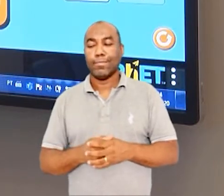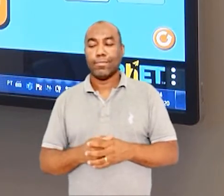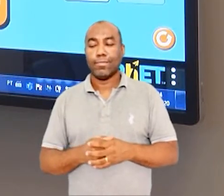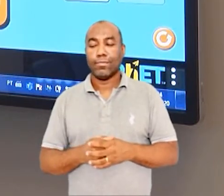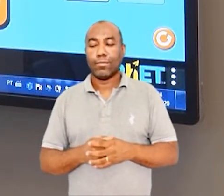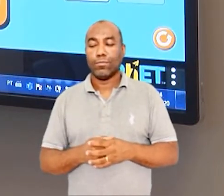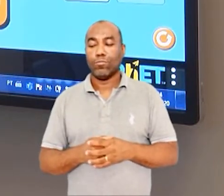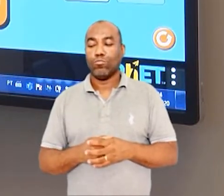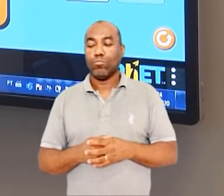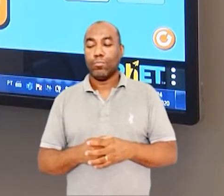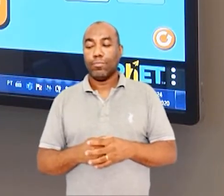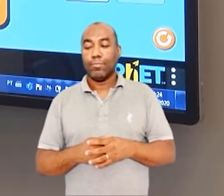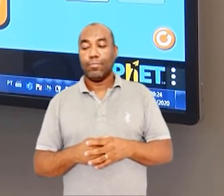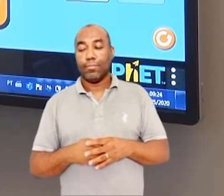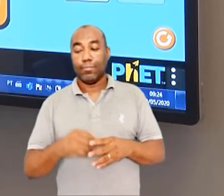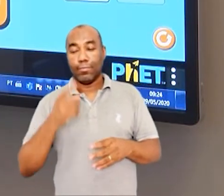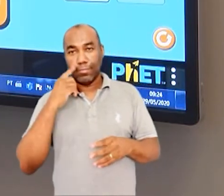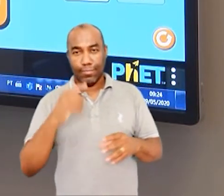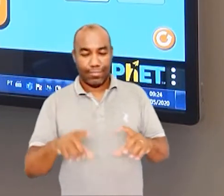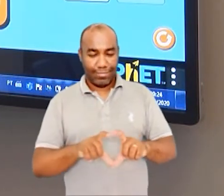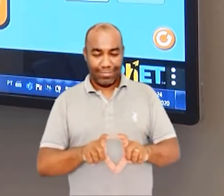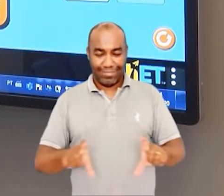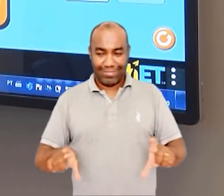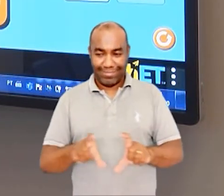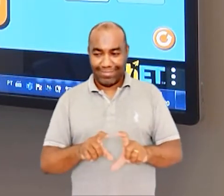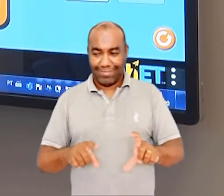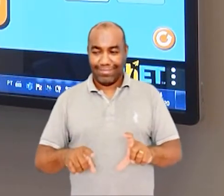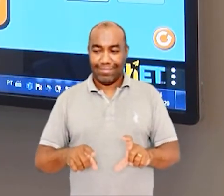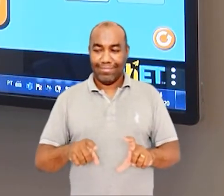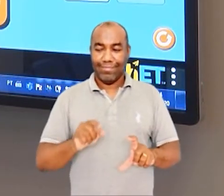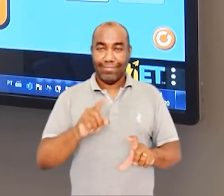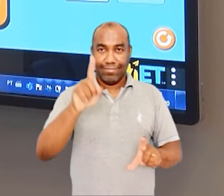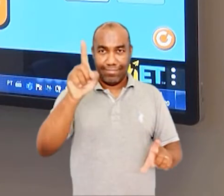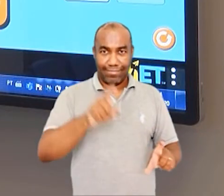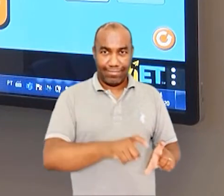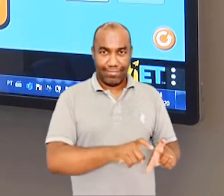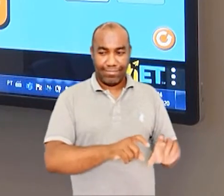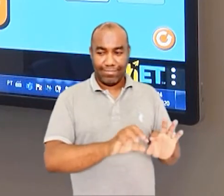Muito bem. Vem com o Debane, por favor.